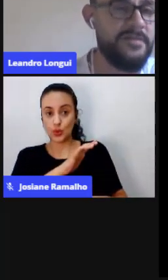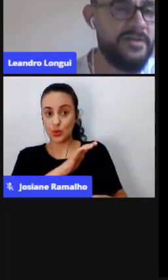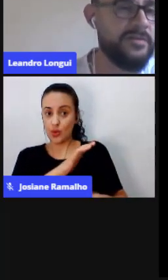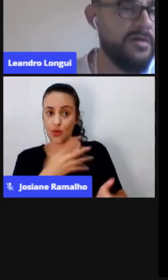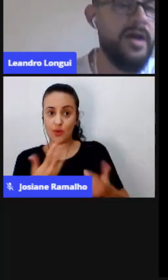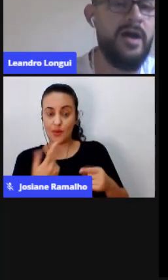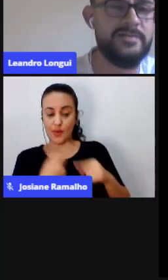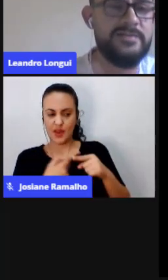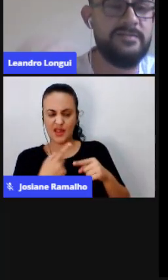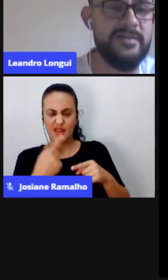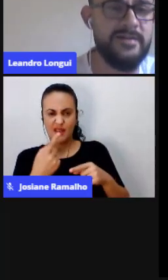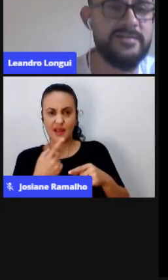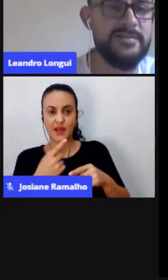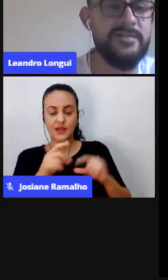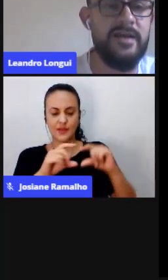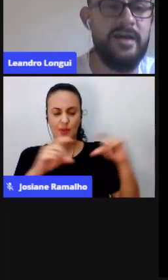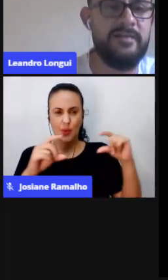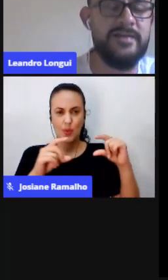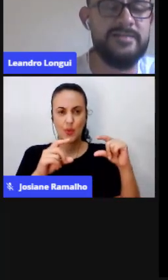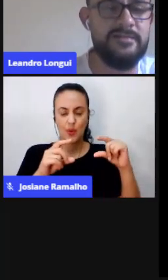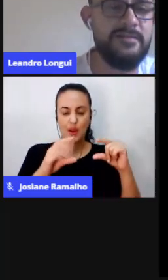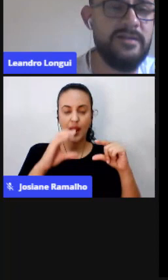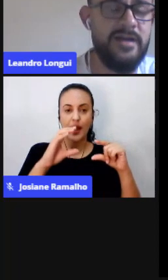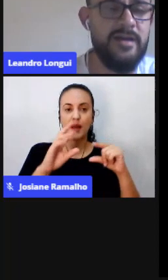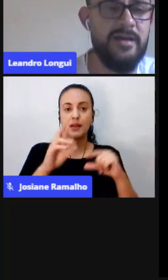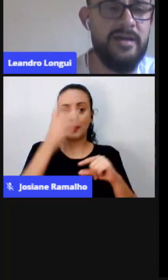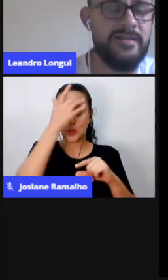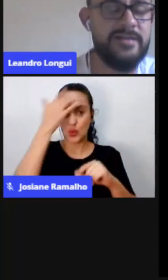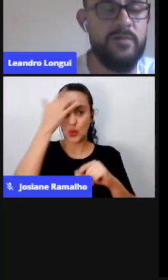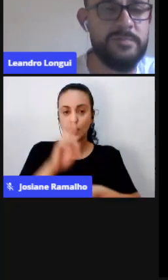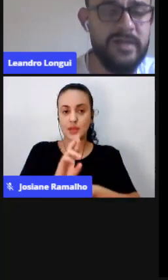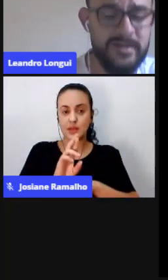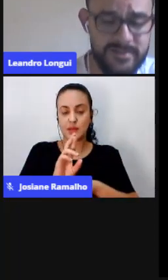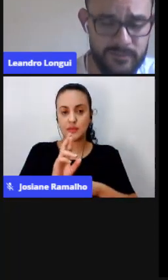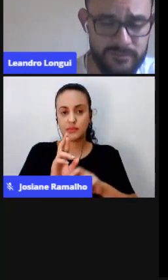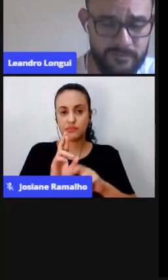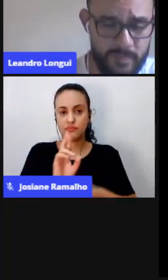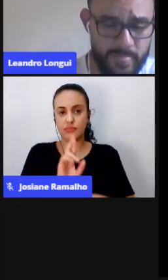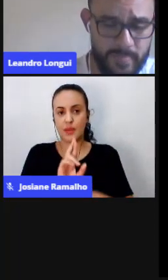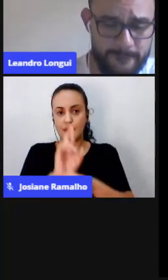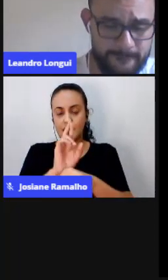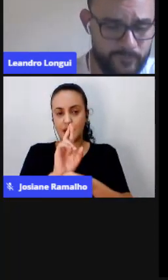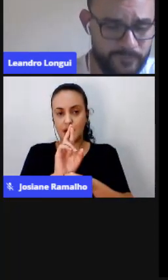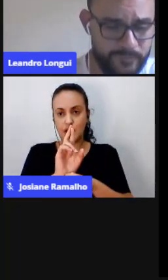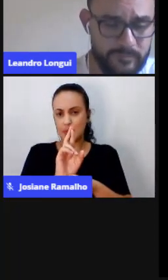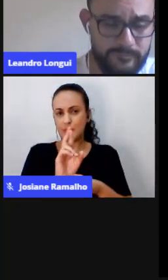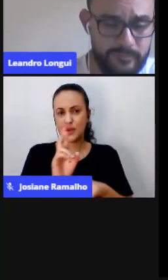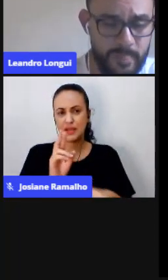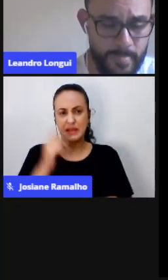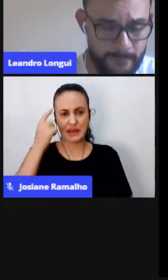ele está se referindo às lideranças dessa conspiração.